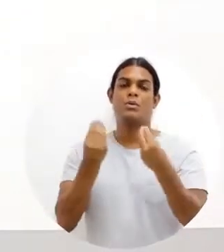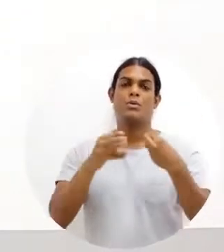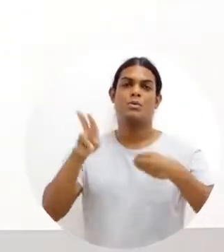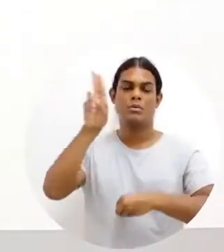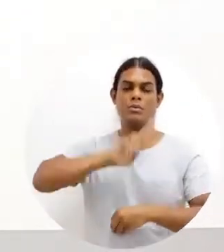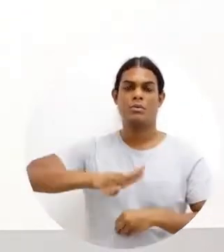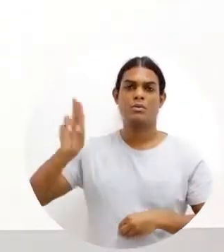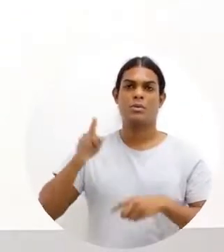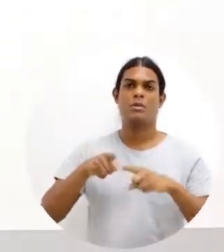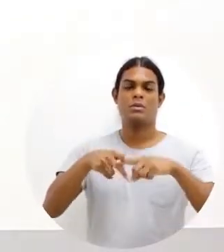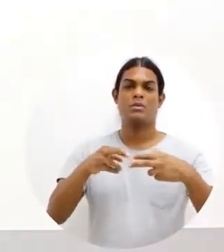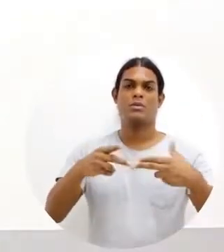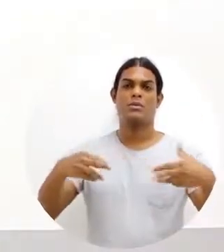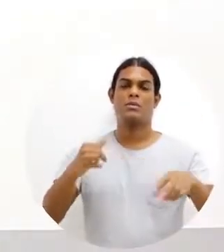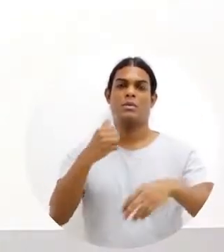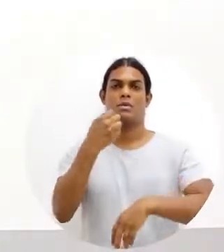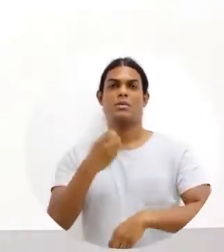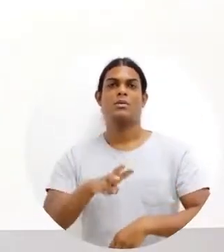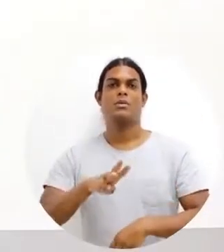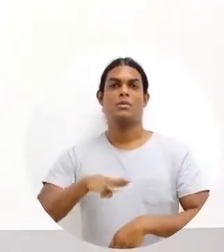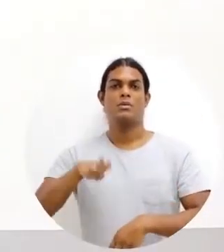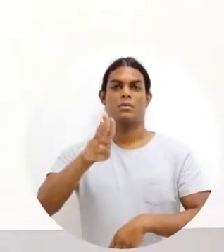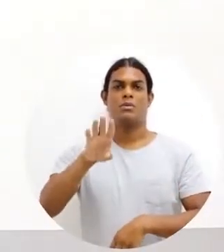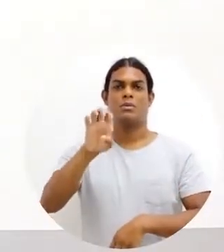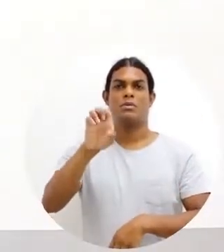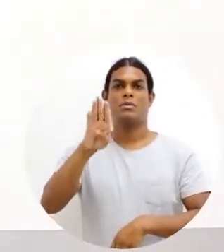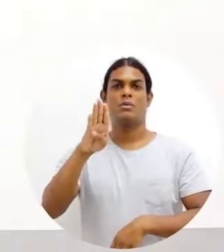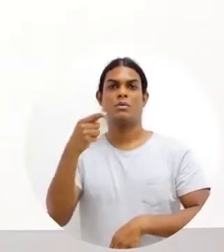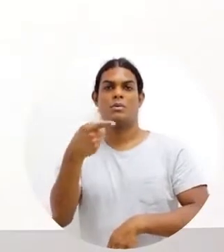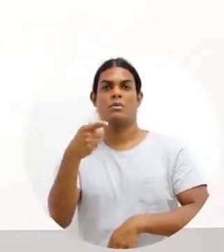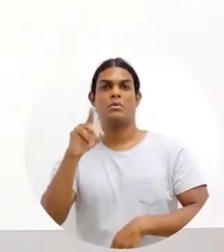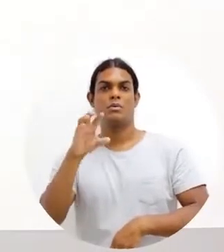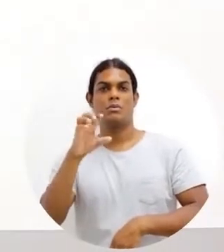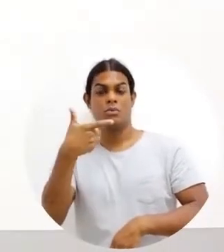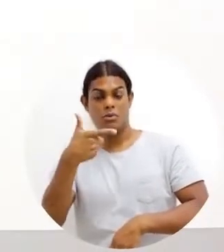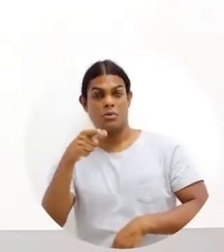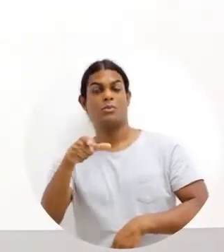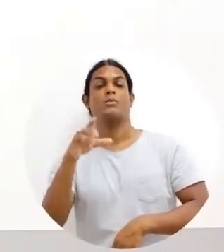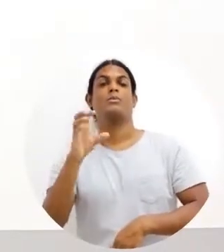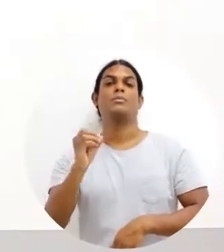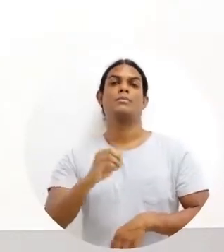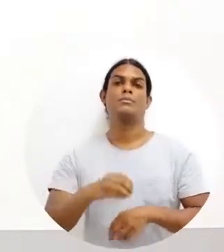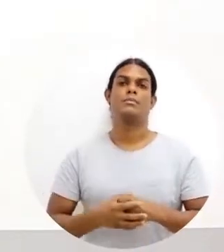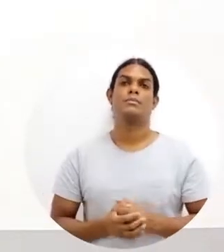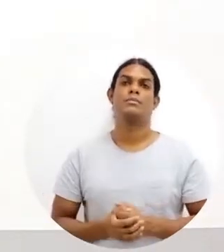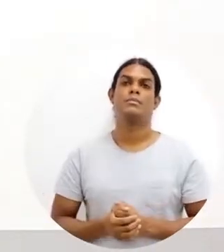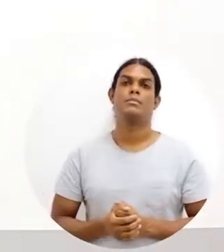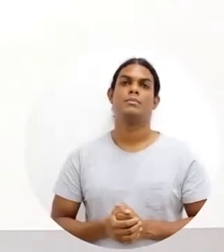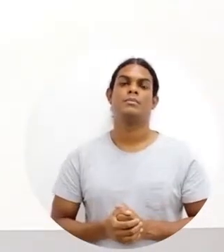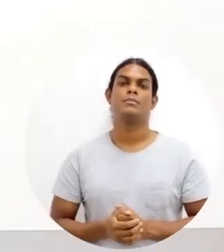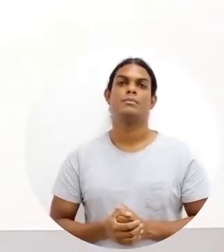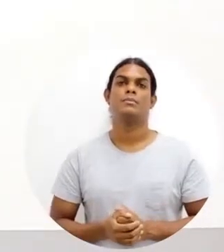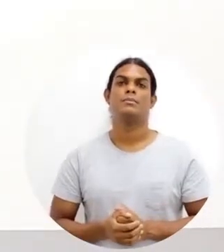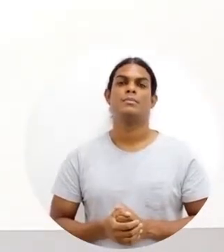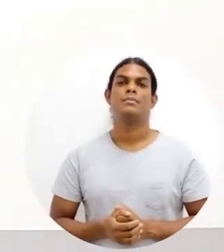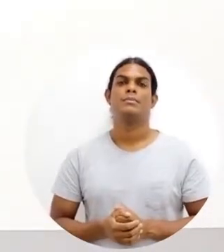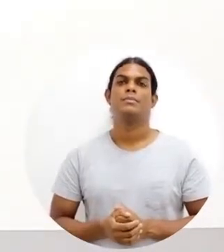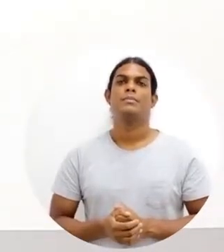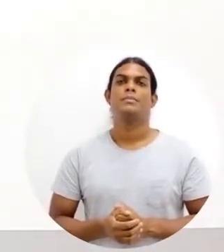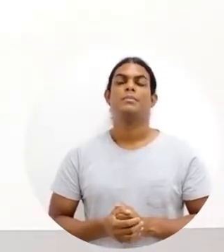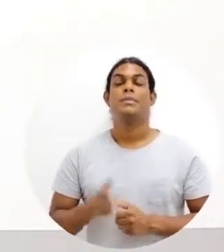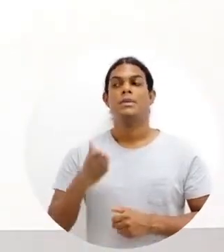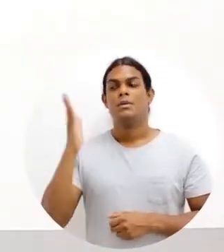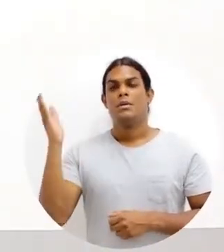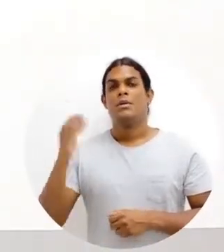2.0 através do Google Docs como uma pessoa conectada em tempo real, fazendo as alterações para que vocês possam visualizar como isso